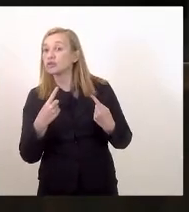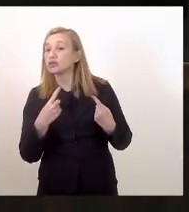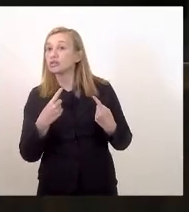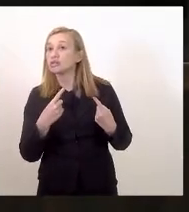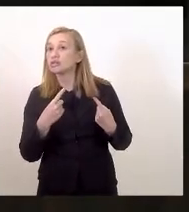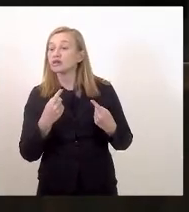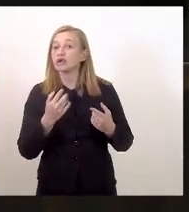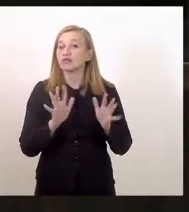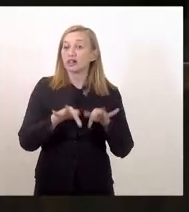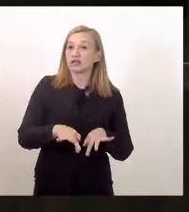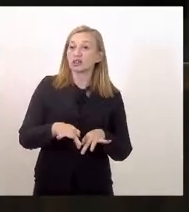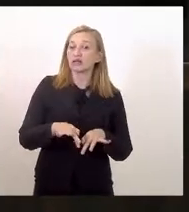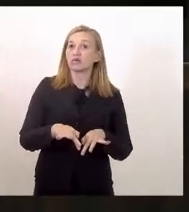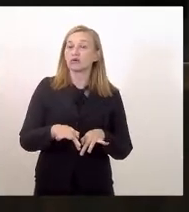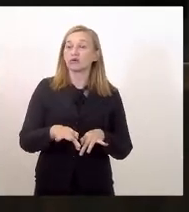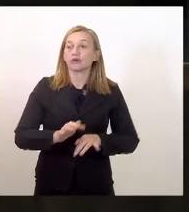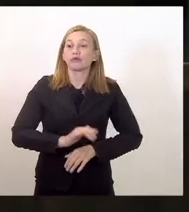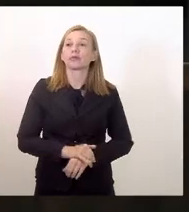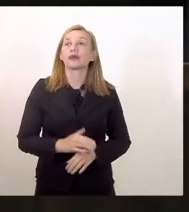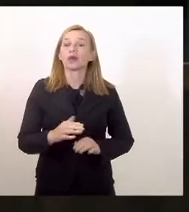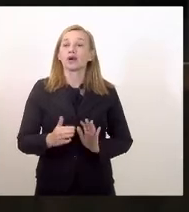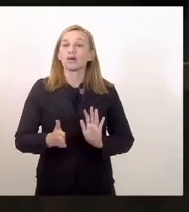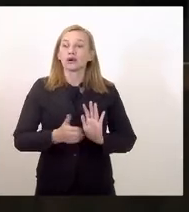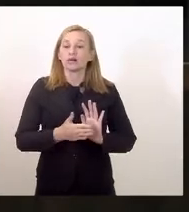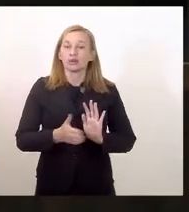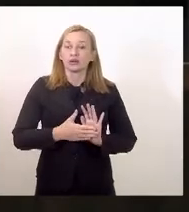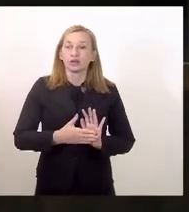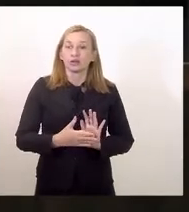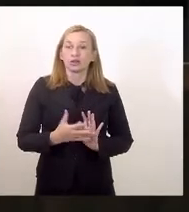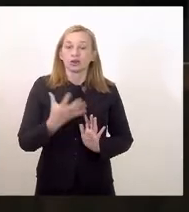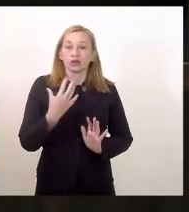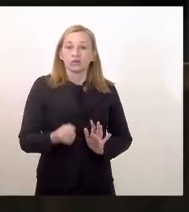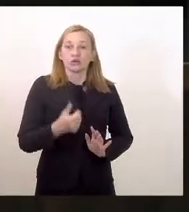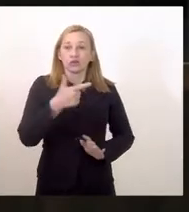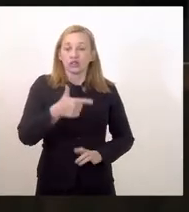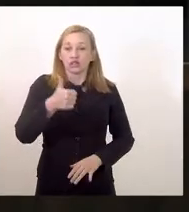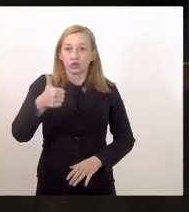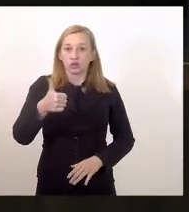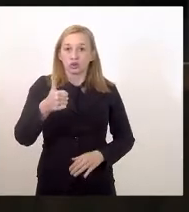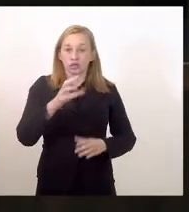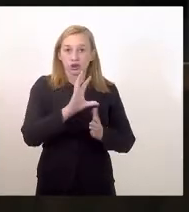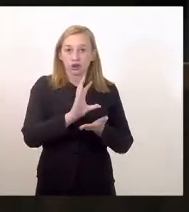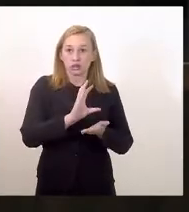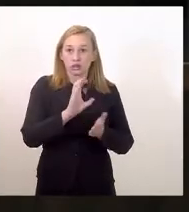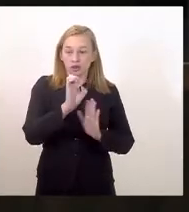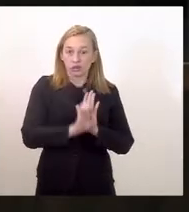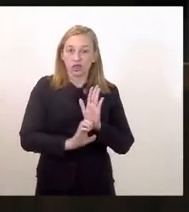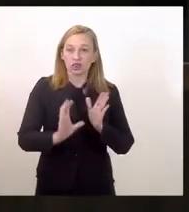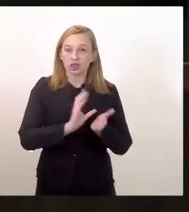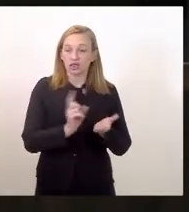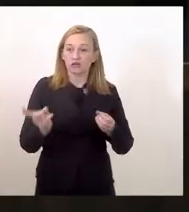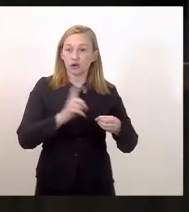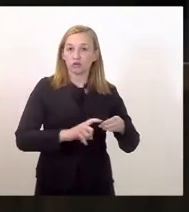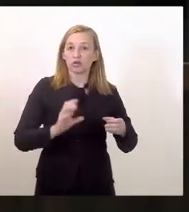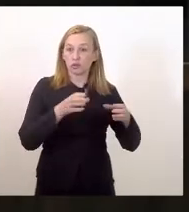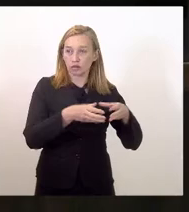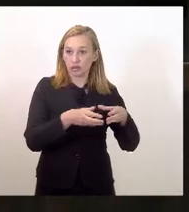queira discutir, encerrada a discussão, a presente proposta recebeu 21 emendas e retorna às comissões.